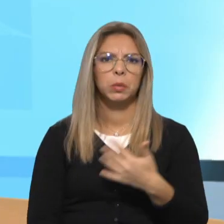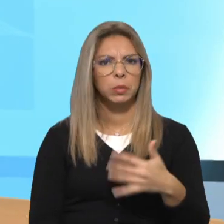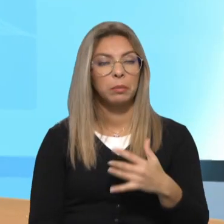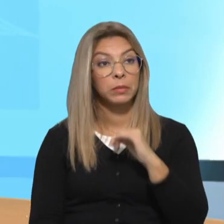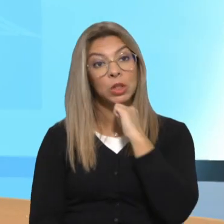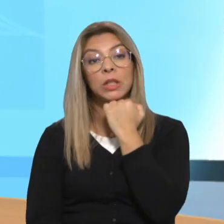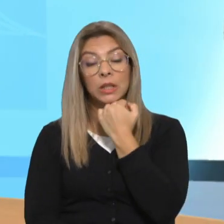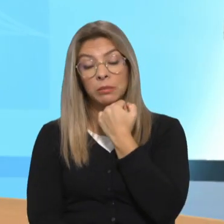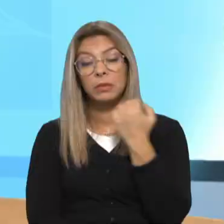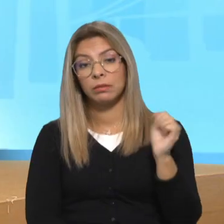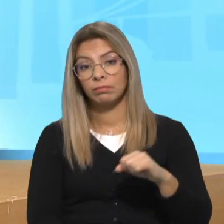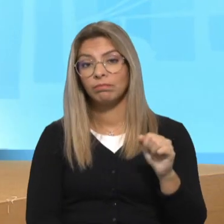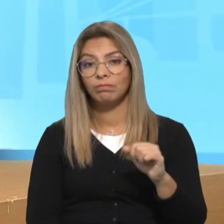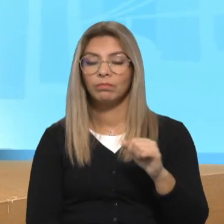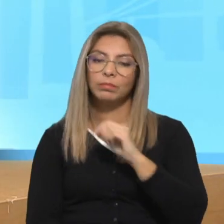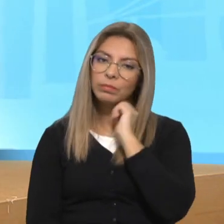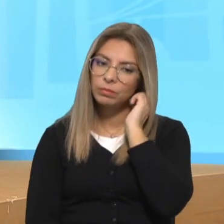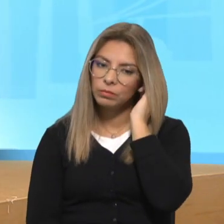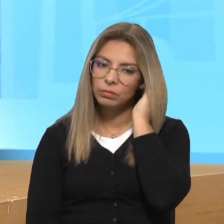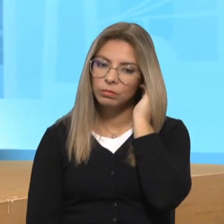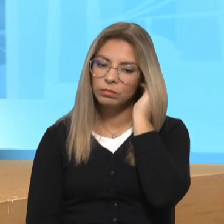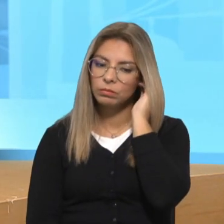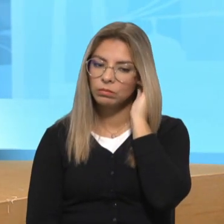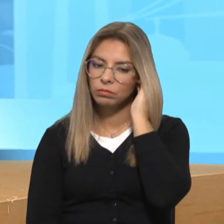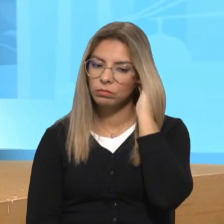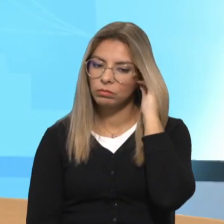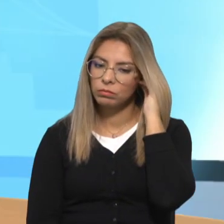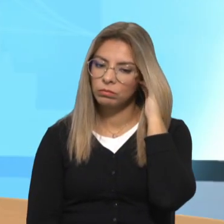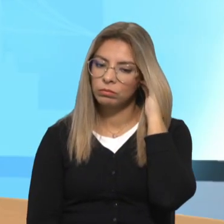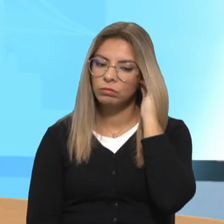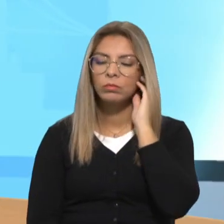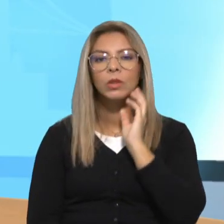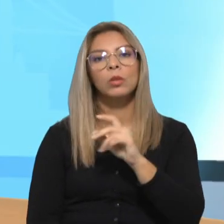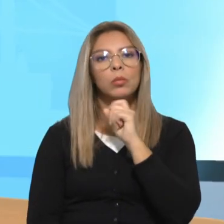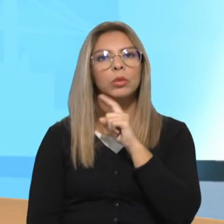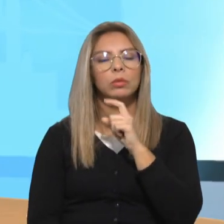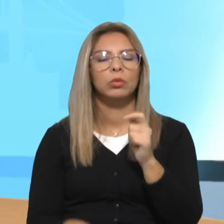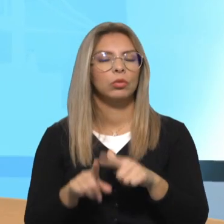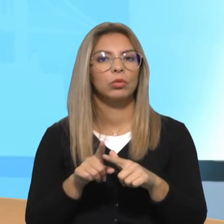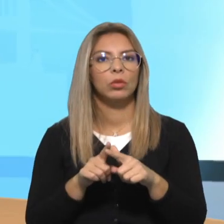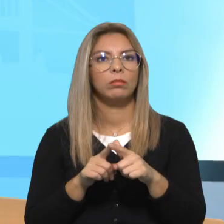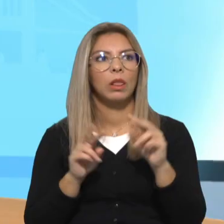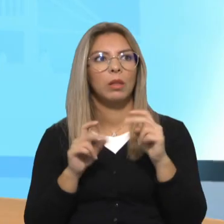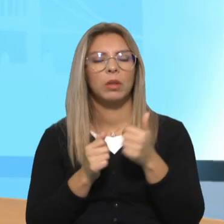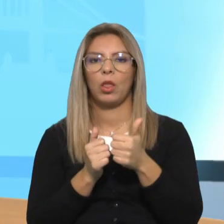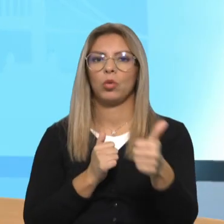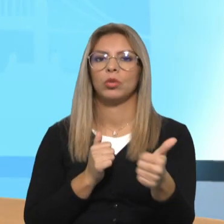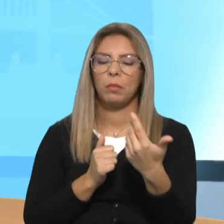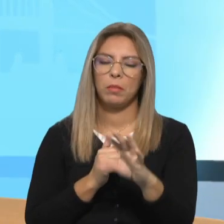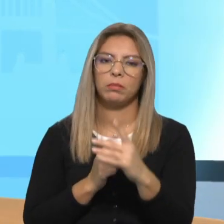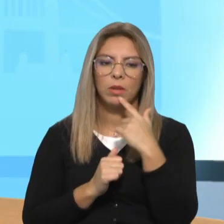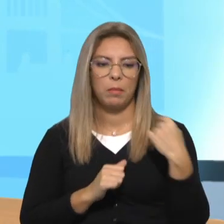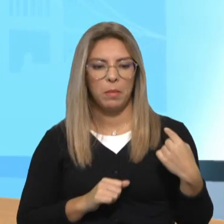o mistério da Santíssima Trindade, poderíamos dizer, enfim, algo tão distante, mas acredita que no cotidiano, no